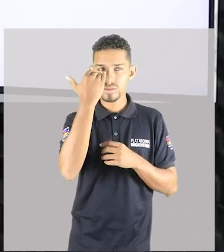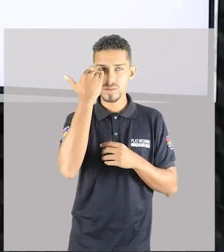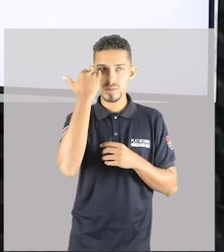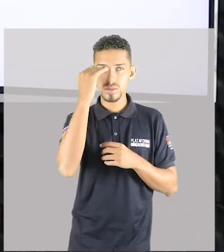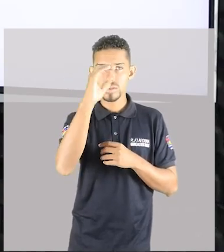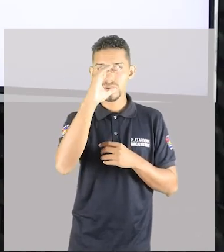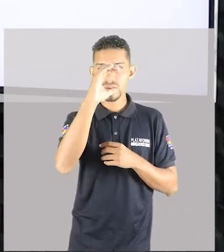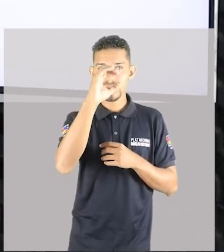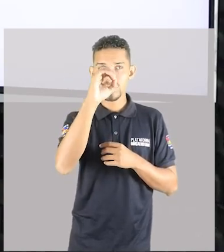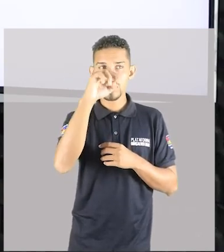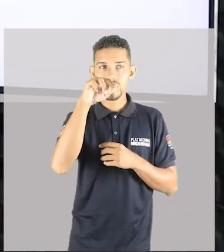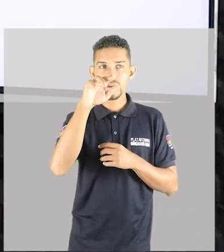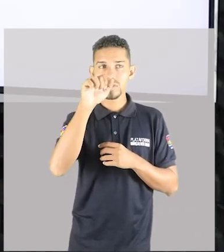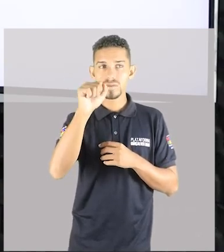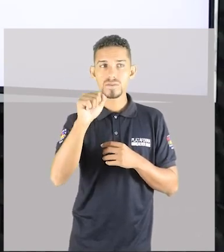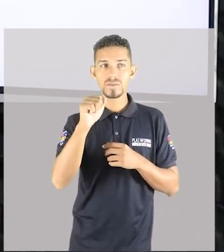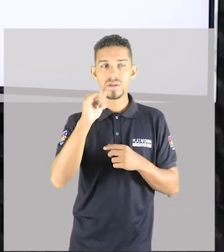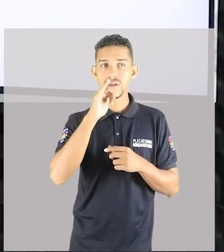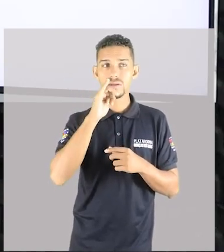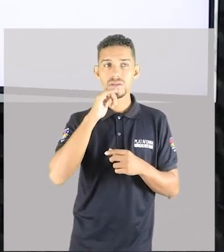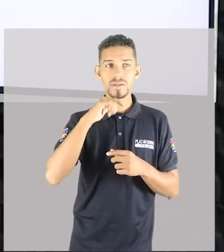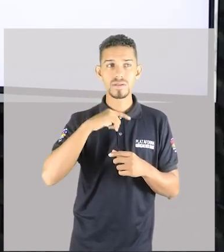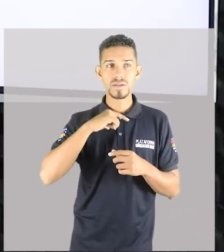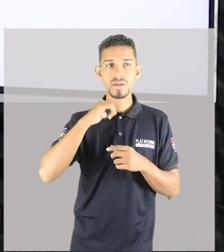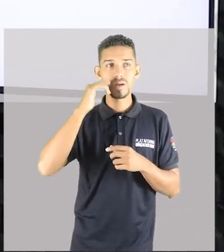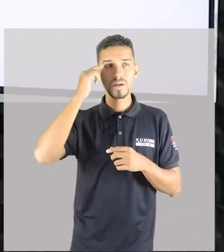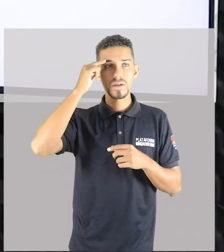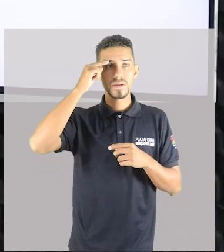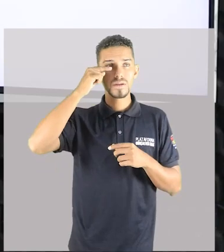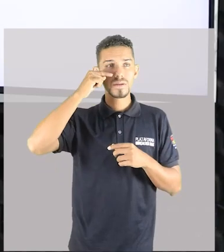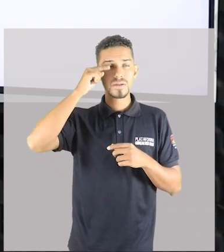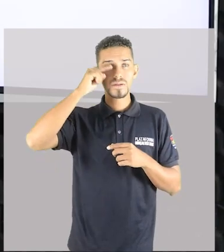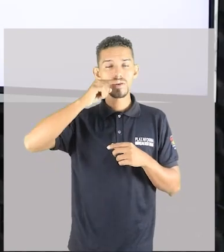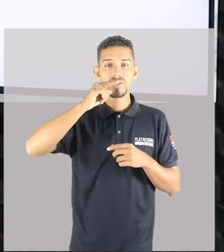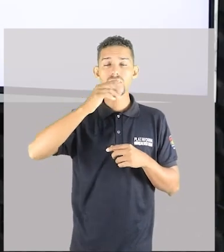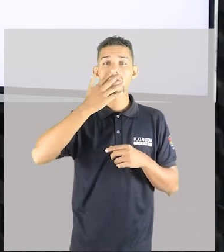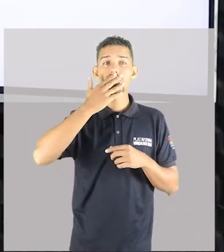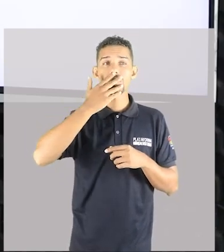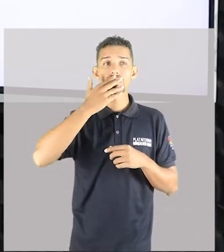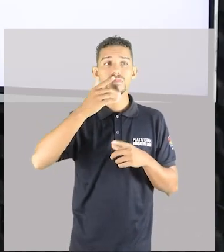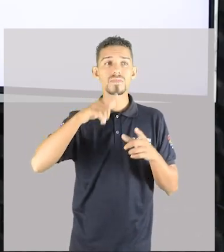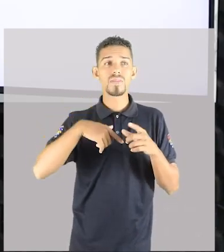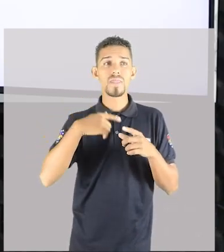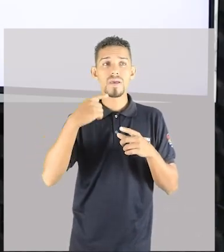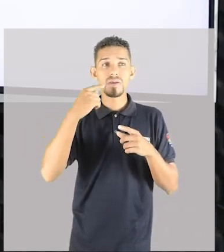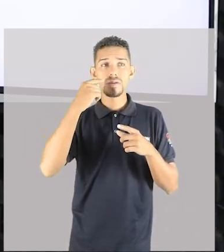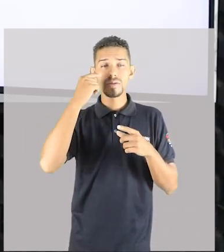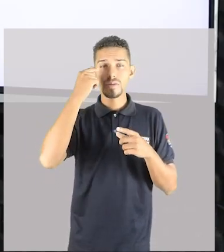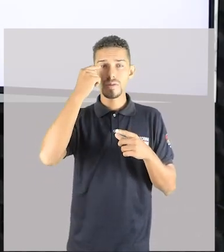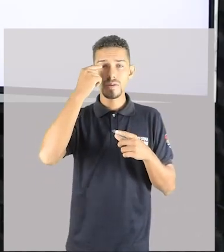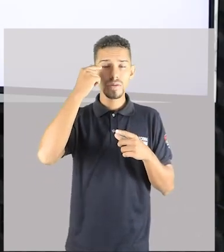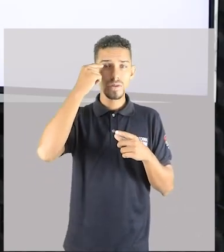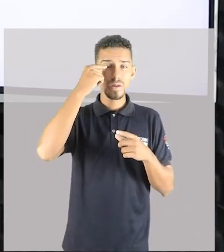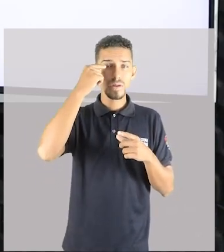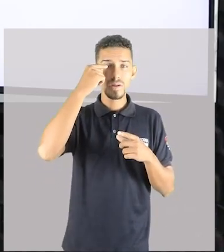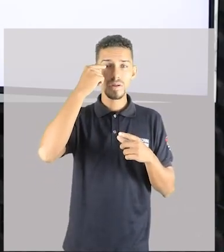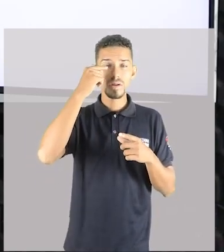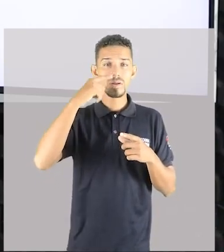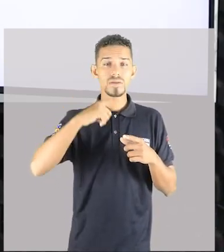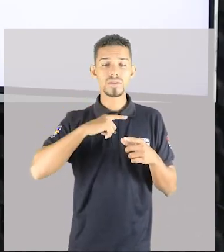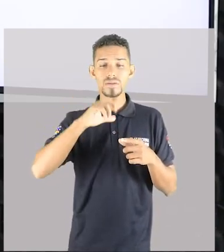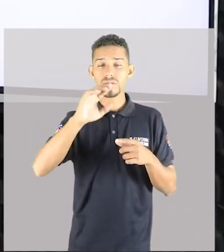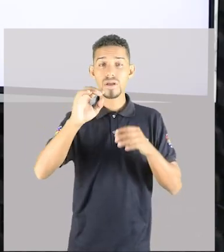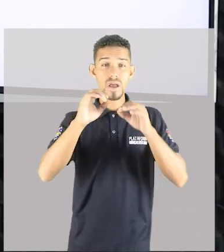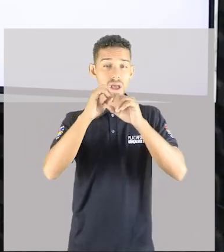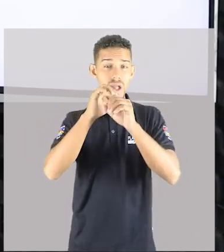córnea, bem aqui a íris, a parte colorida. No meio da íris, não está sinalizado aqui, no meio da íris é a